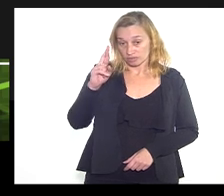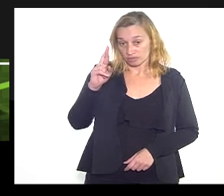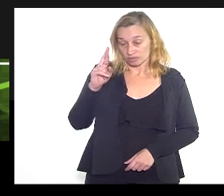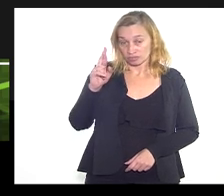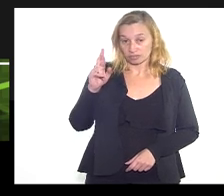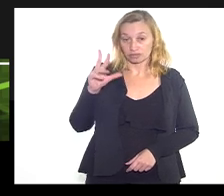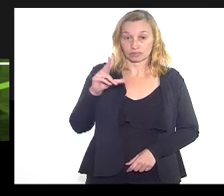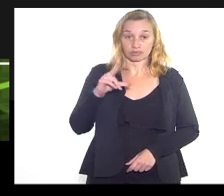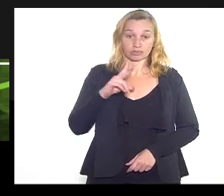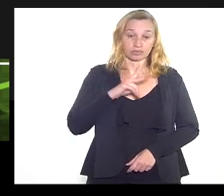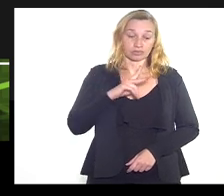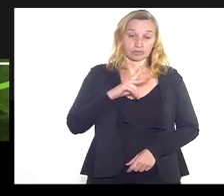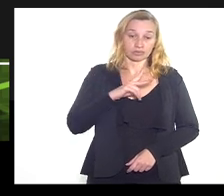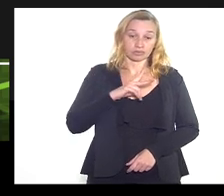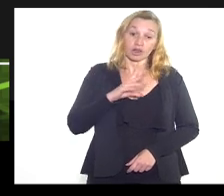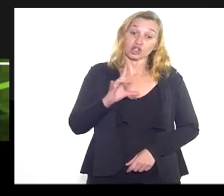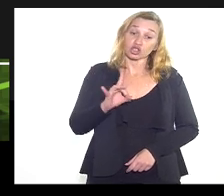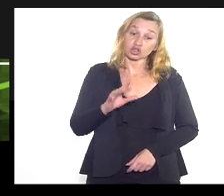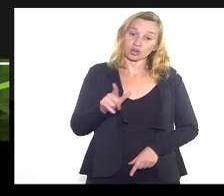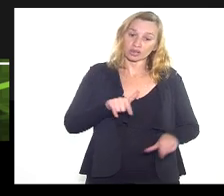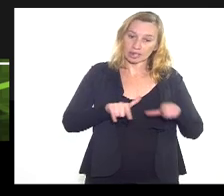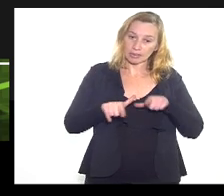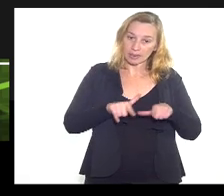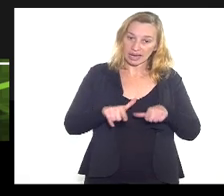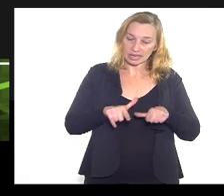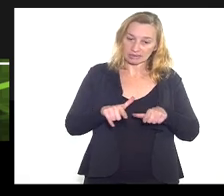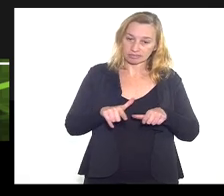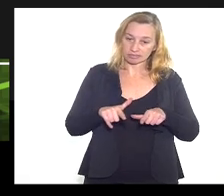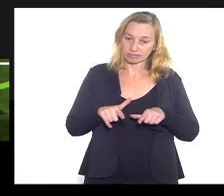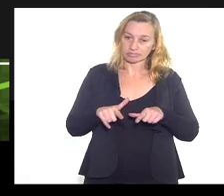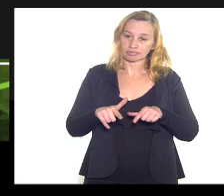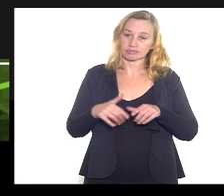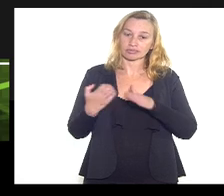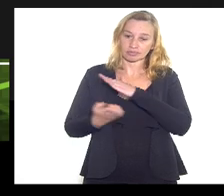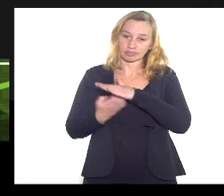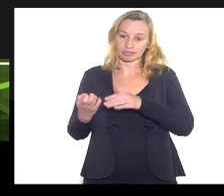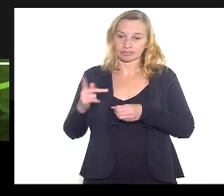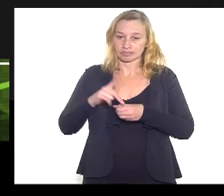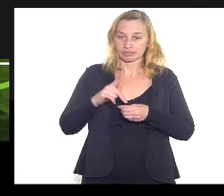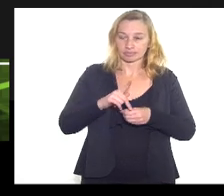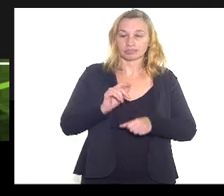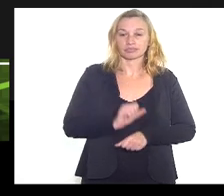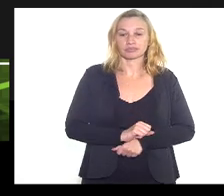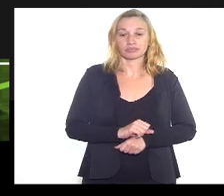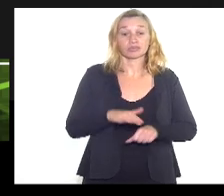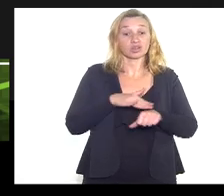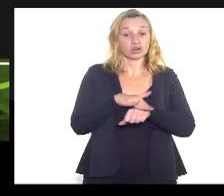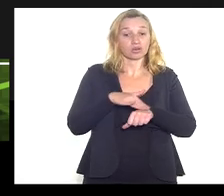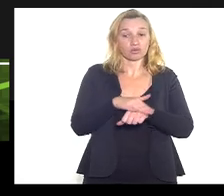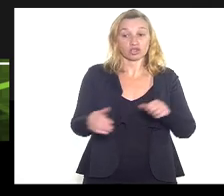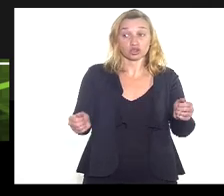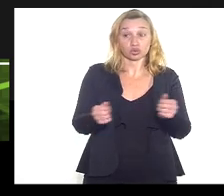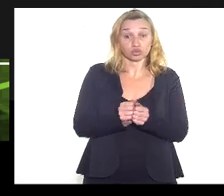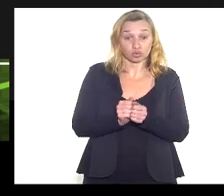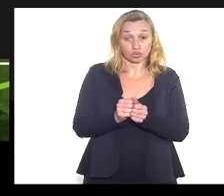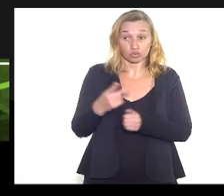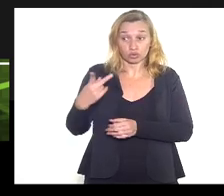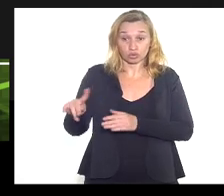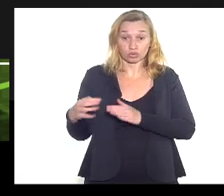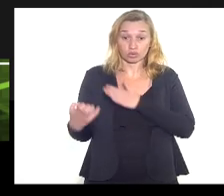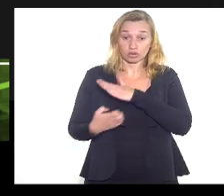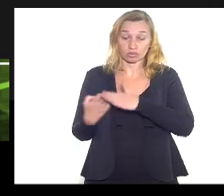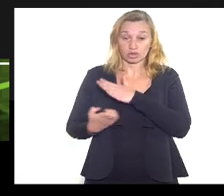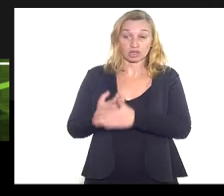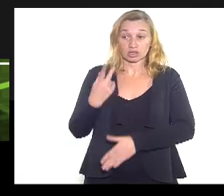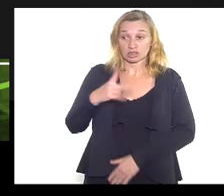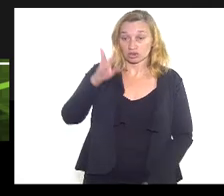né? Que ele converse junto a sua empresa, conversa junto